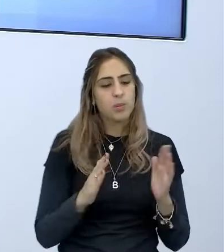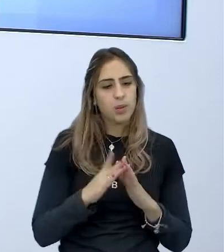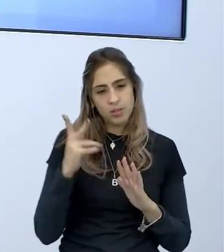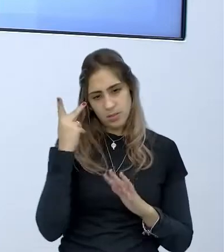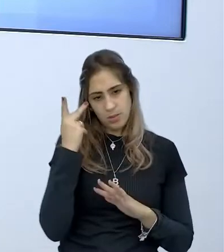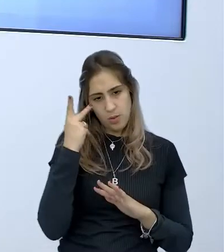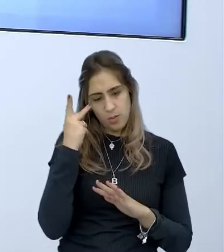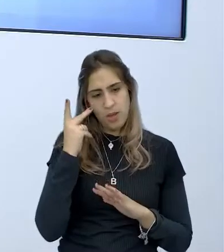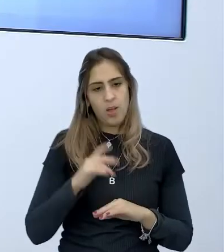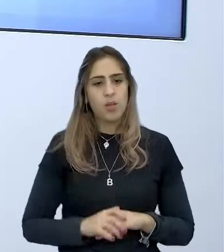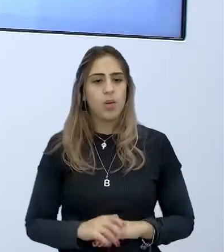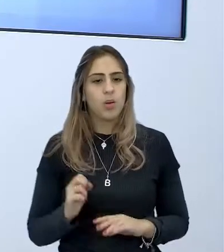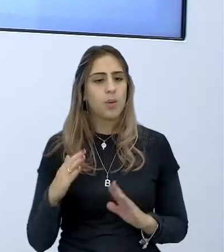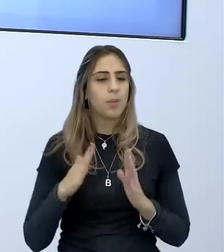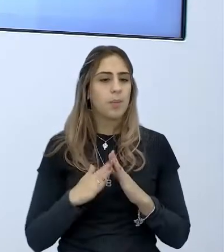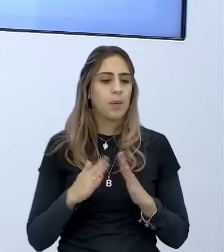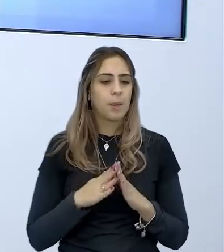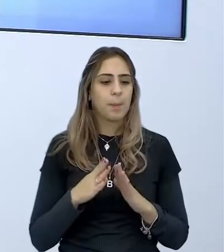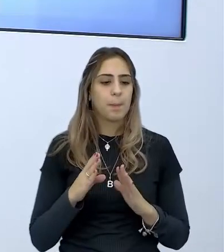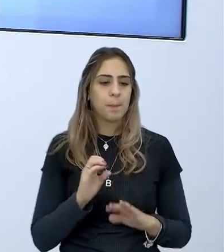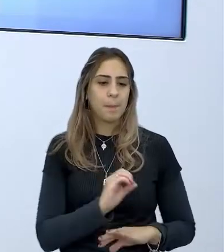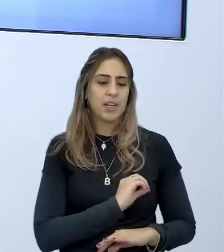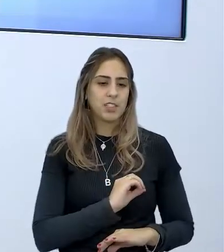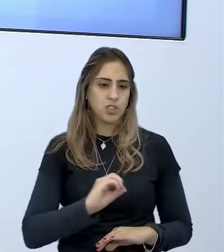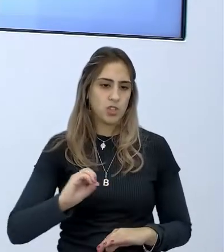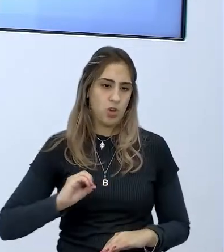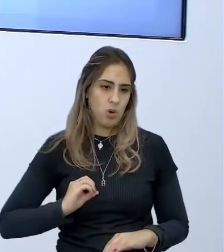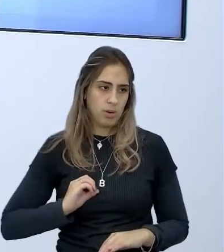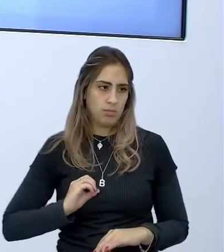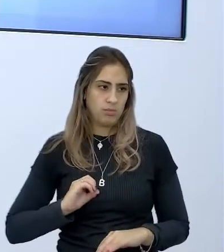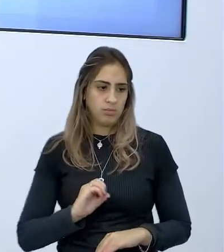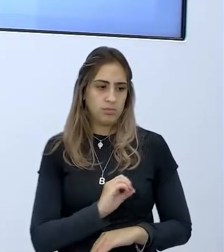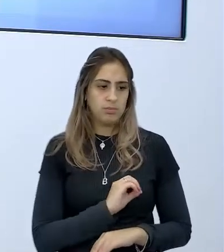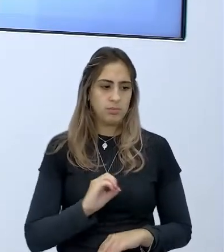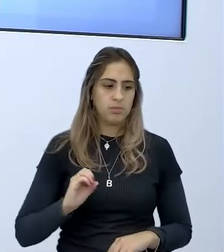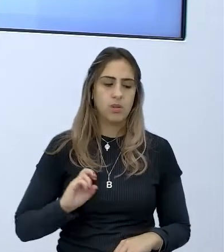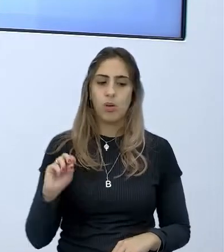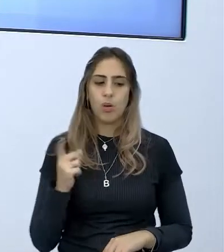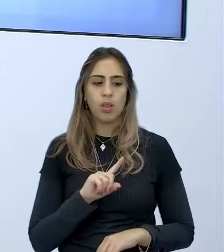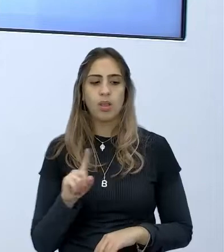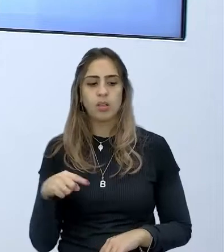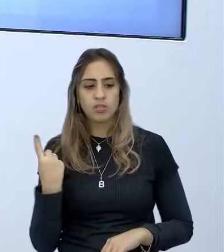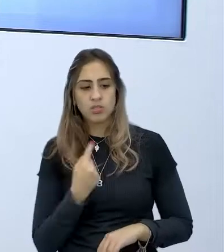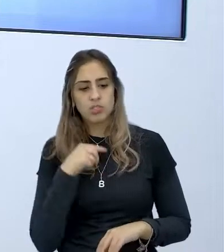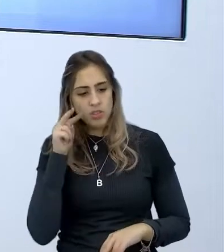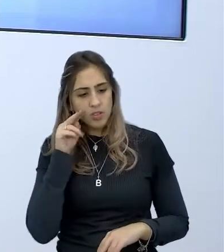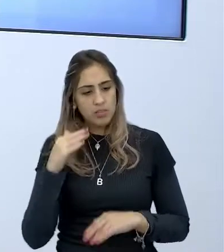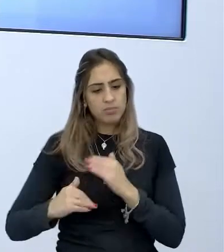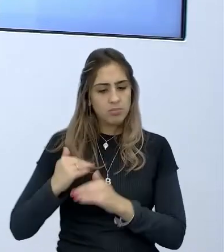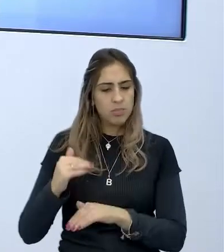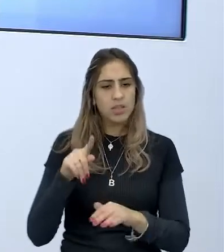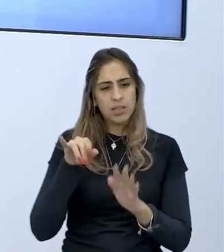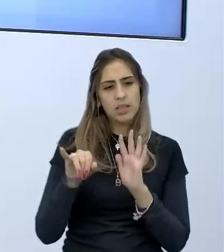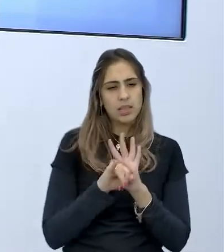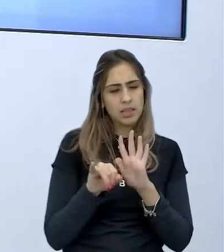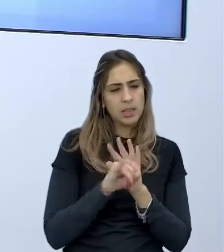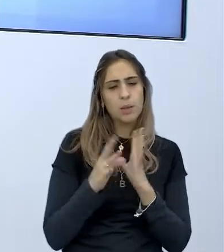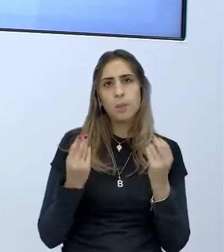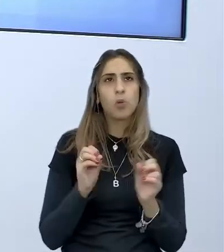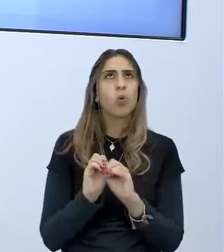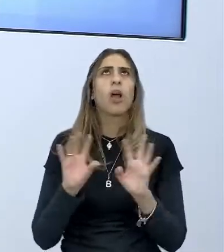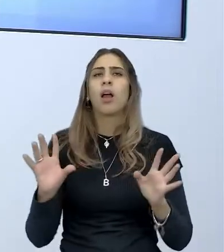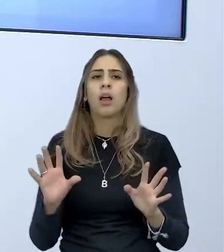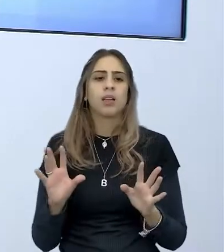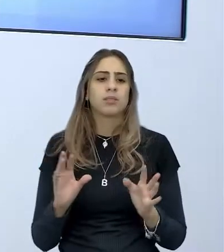São Paulo ou que mora em Bertioga? Não. Então, a gente vai vendo esses nichos, essas identidades muito